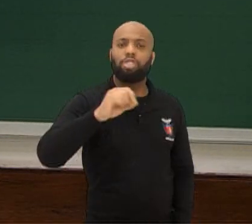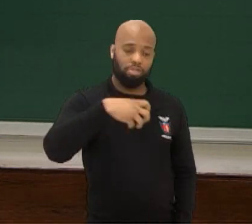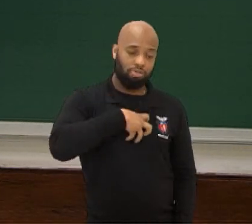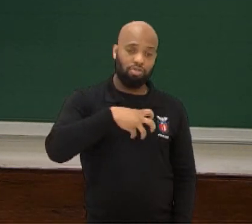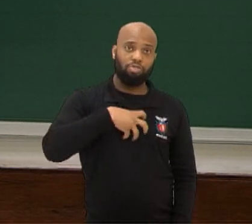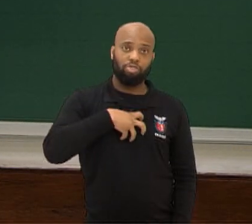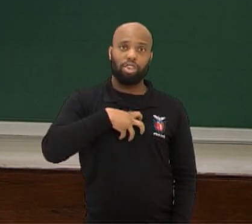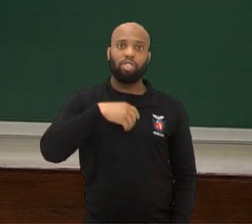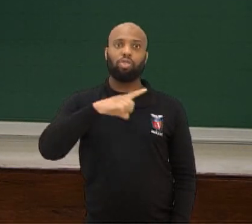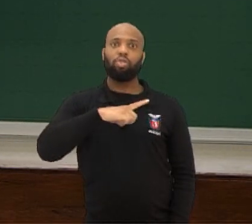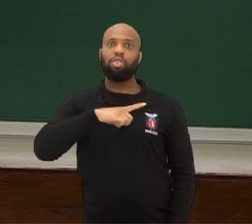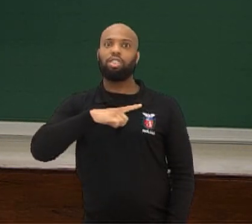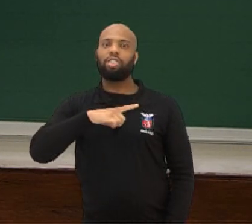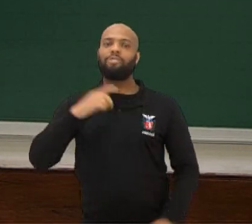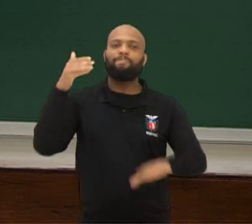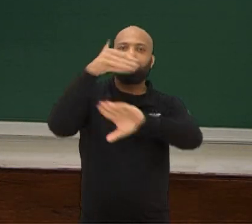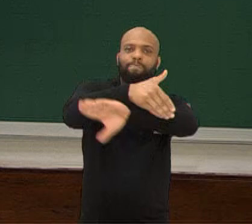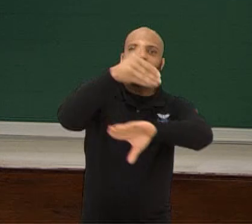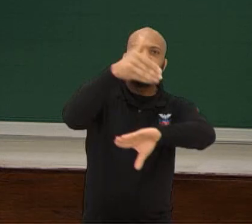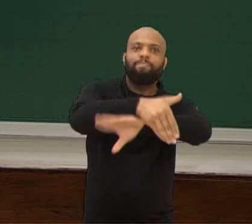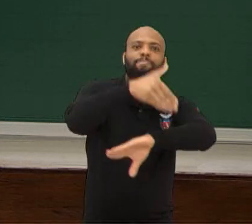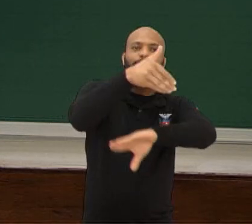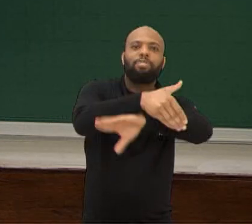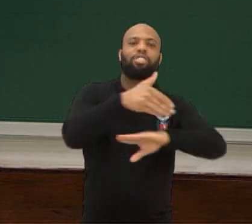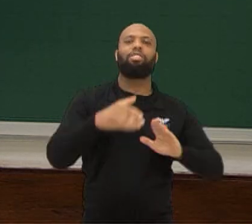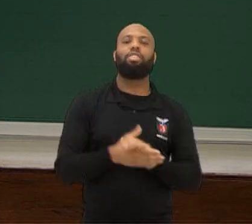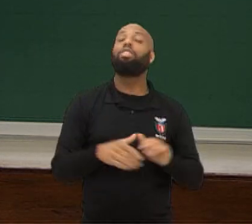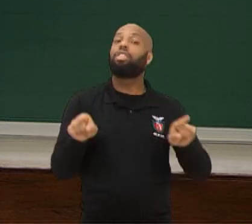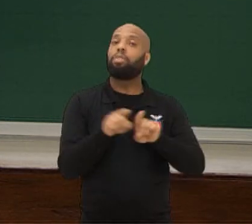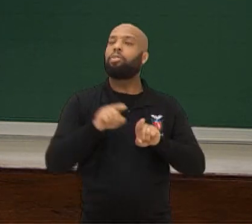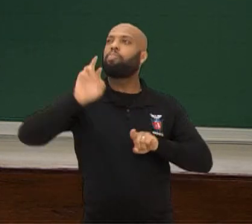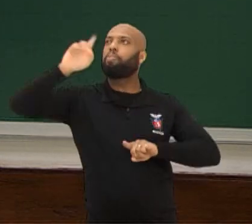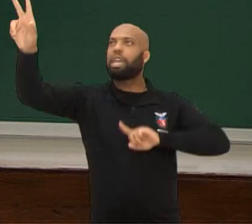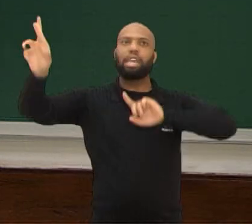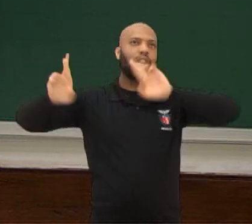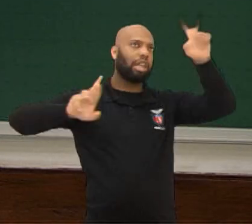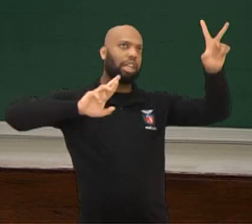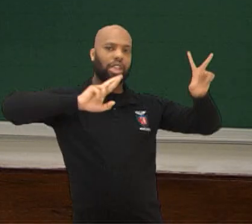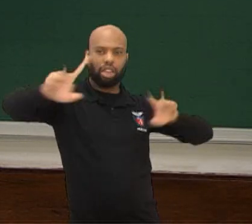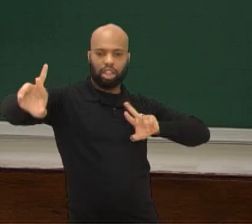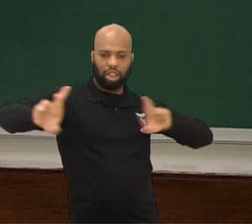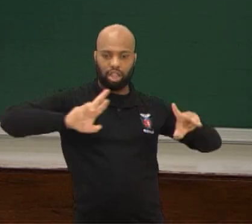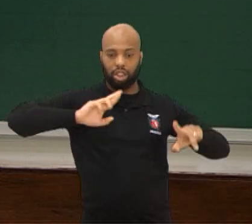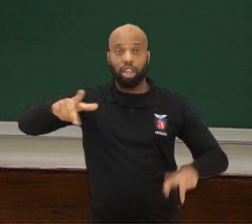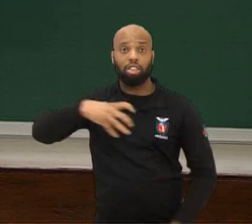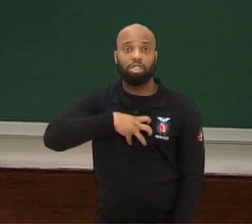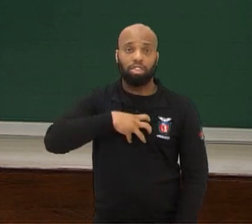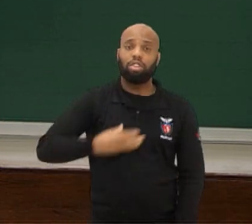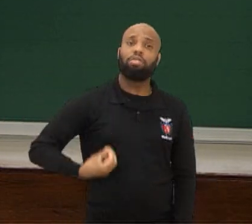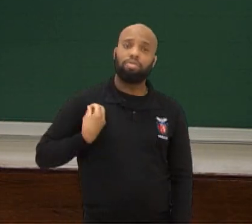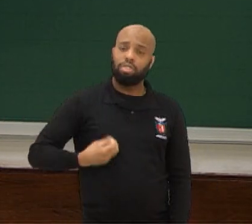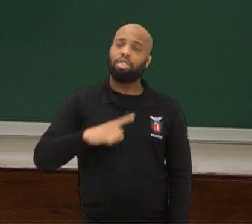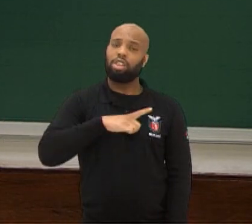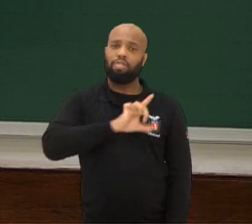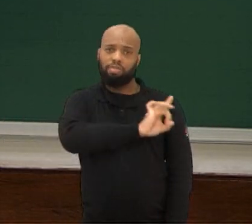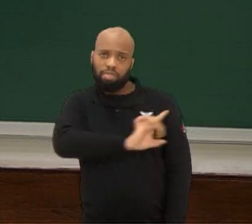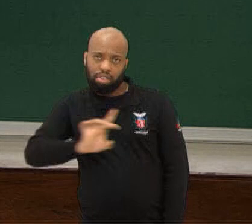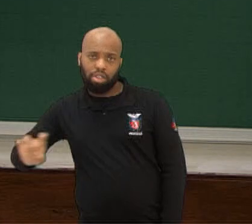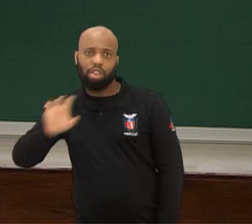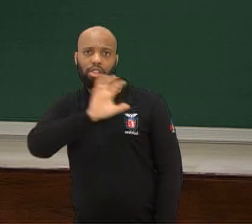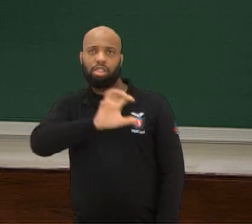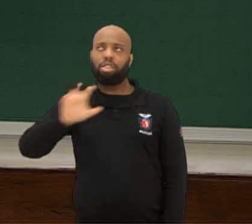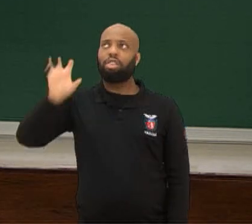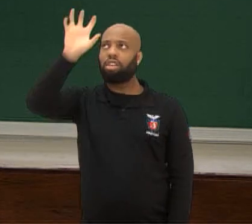foram ocupadas e as diferenças dos modos de vida que se estabeleceram em cada uma das regiões, certo?